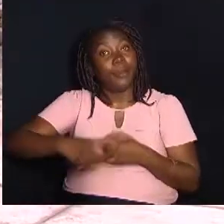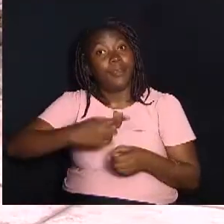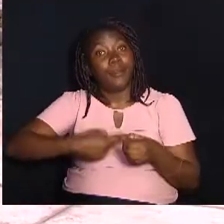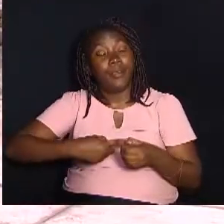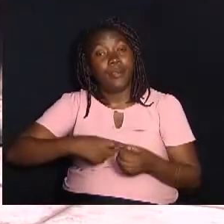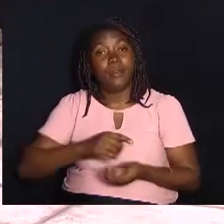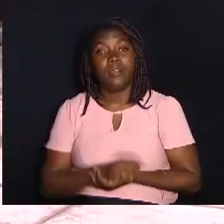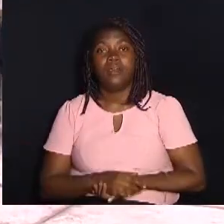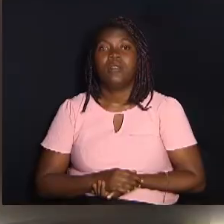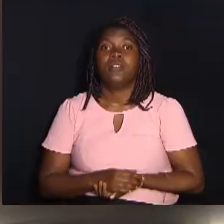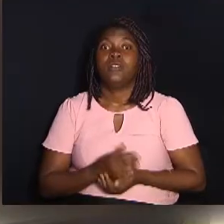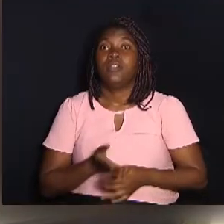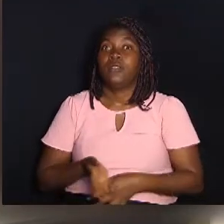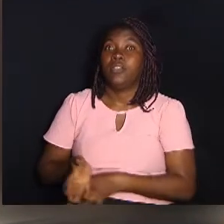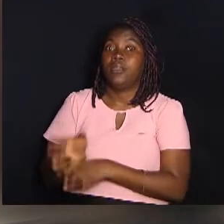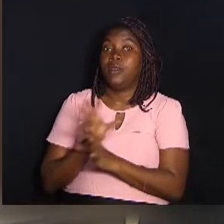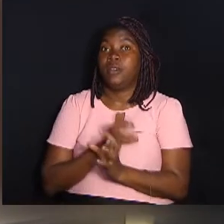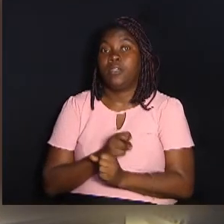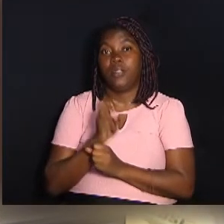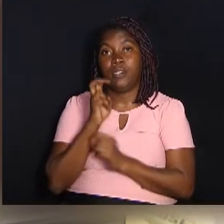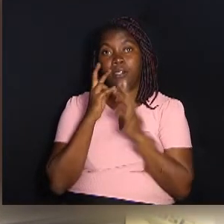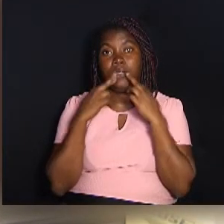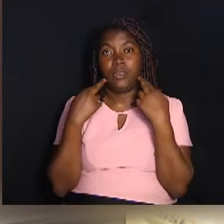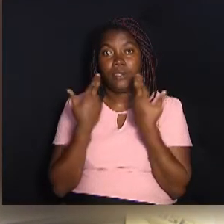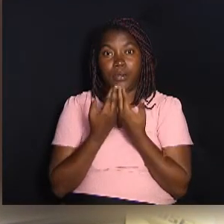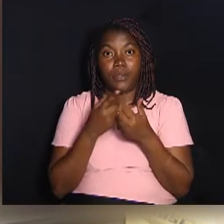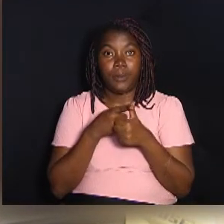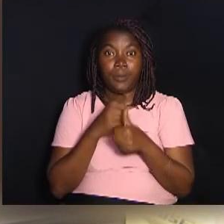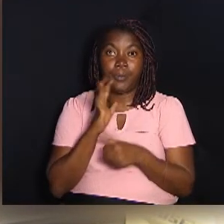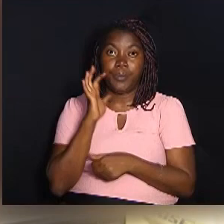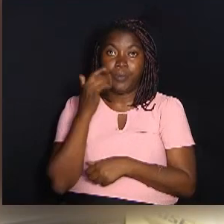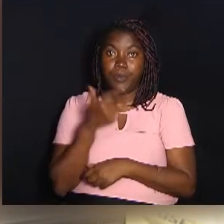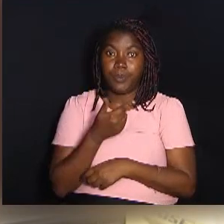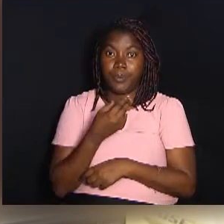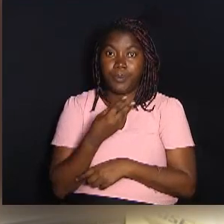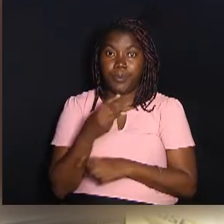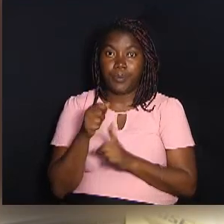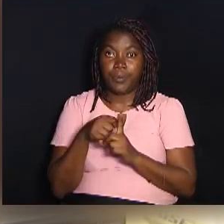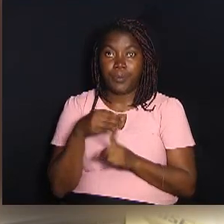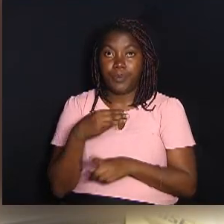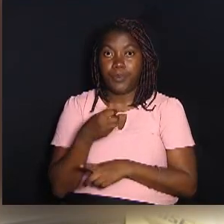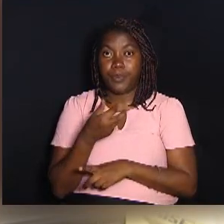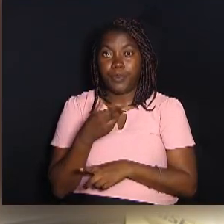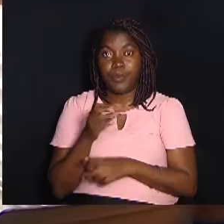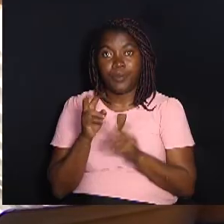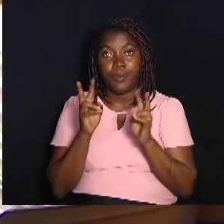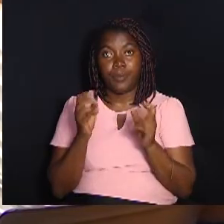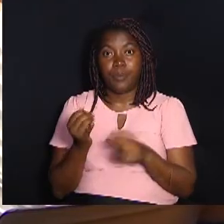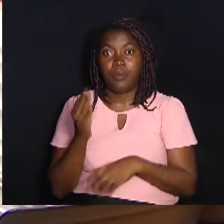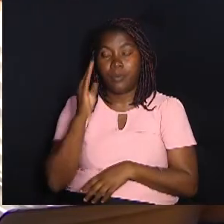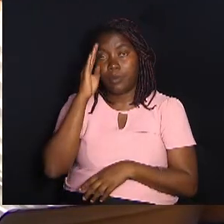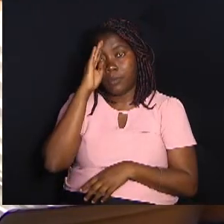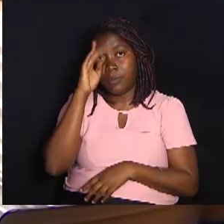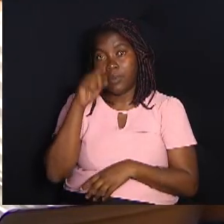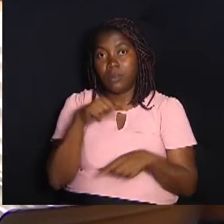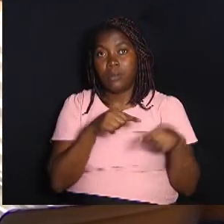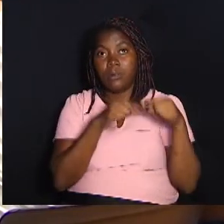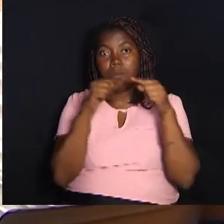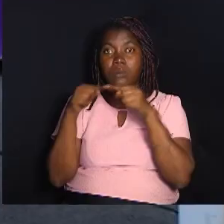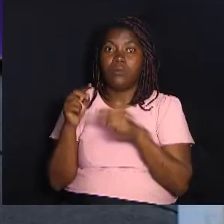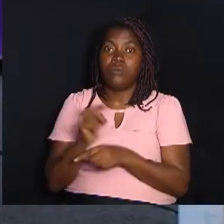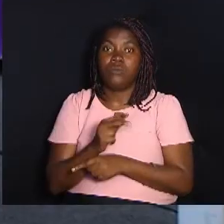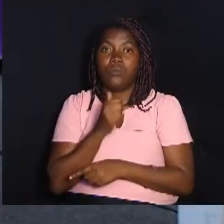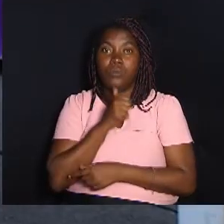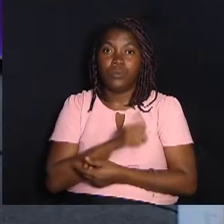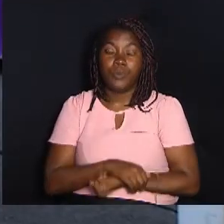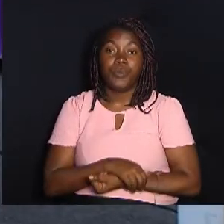segurança no município ao todo foram cinco reuniões a primeira ocorreu em 23 de Março e teve como tema principal a